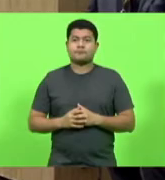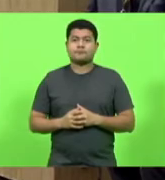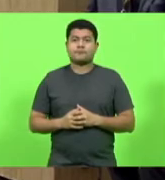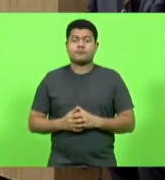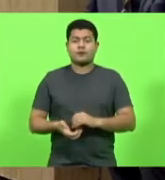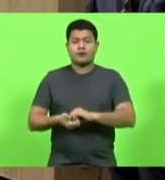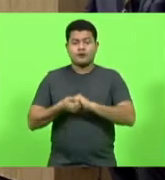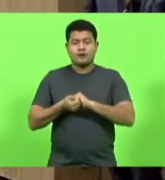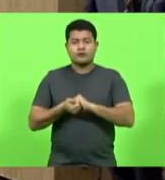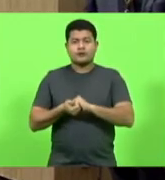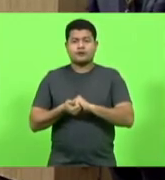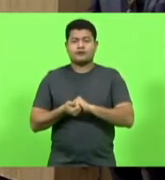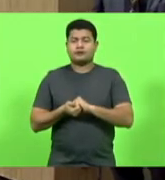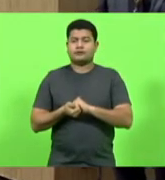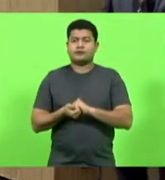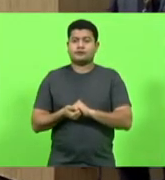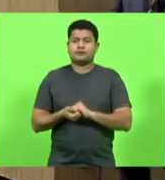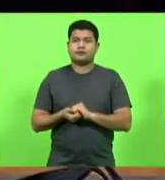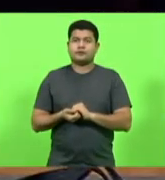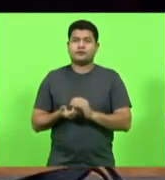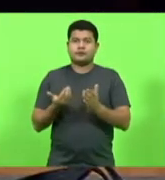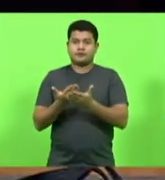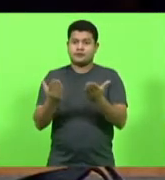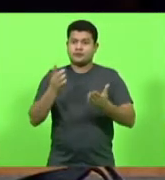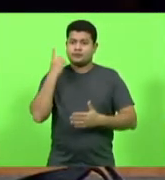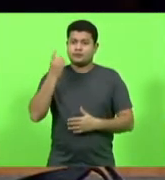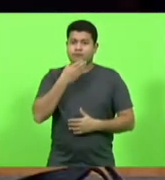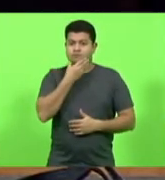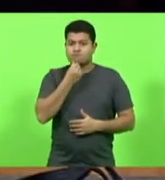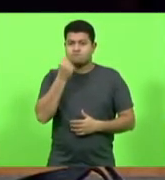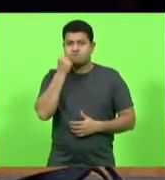Cumprimento senhoras deputadas, senhores deputados,